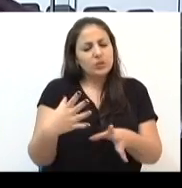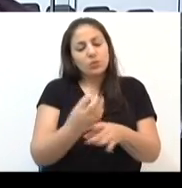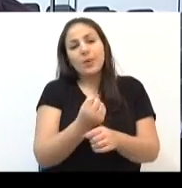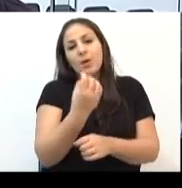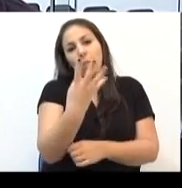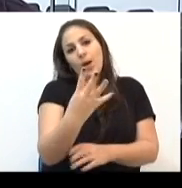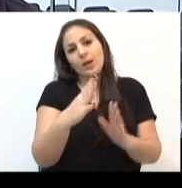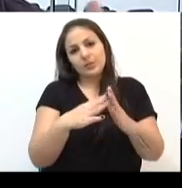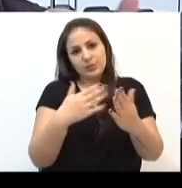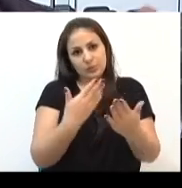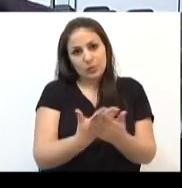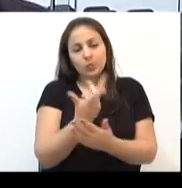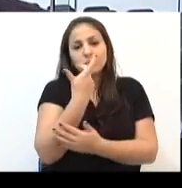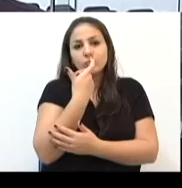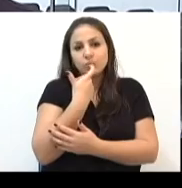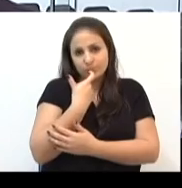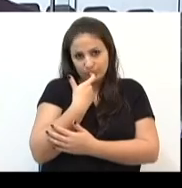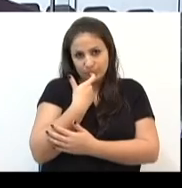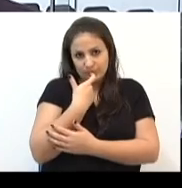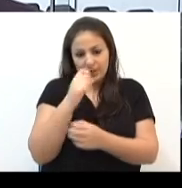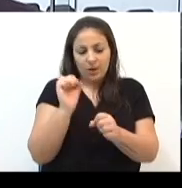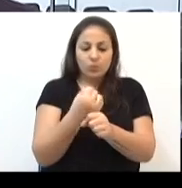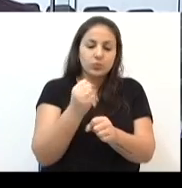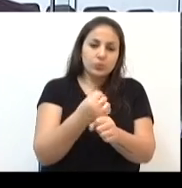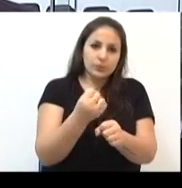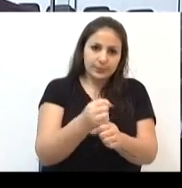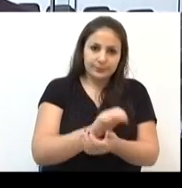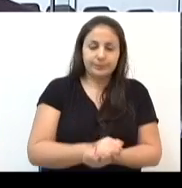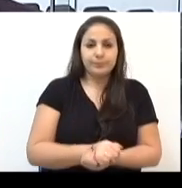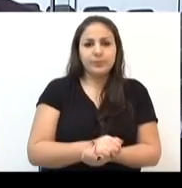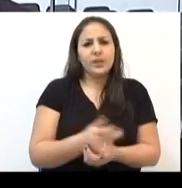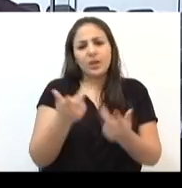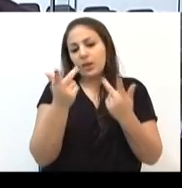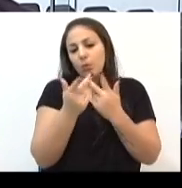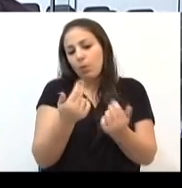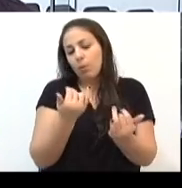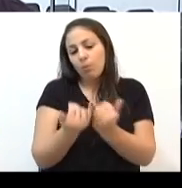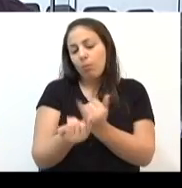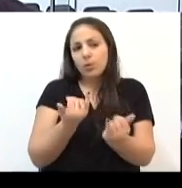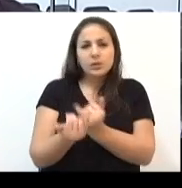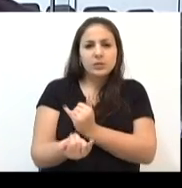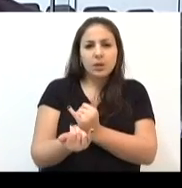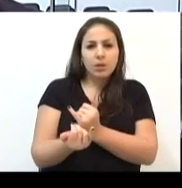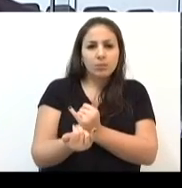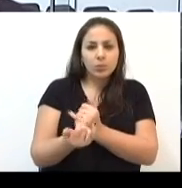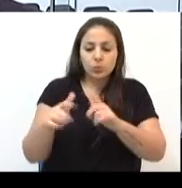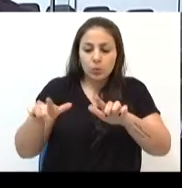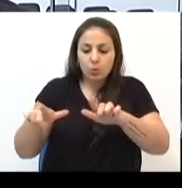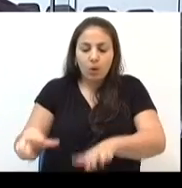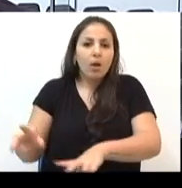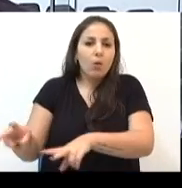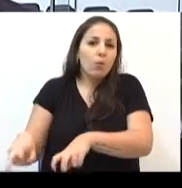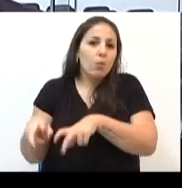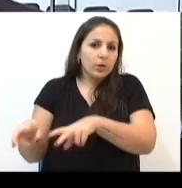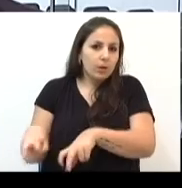seria 4 escolas de educação infantil a ser construídas, né? Assim como, por exemplo, no meio rural,